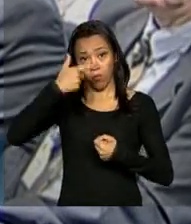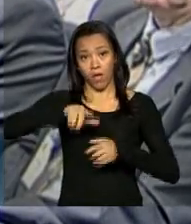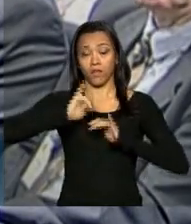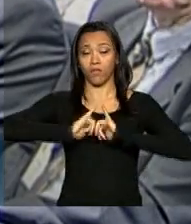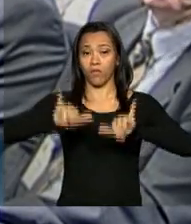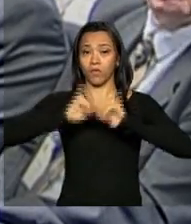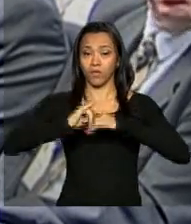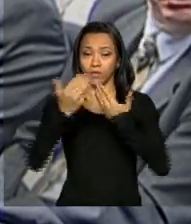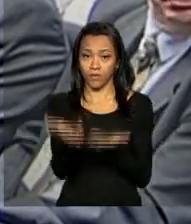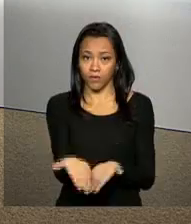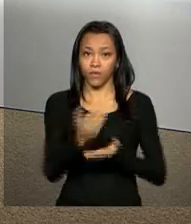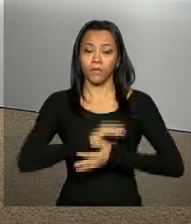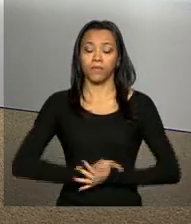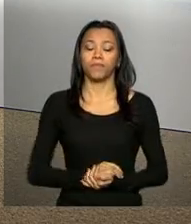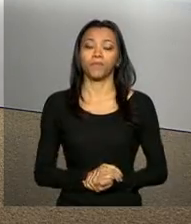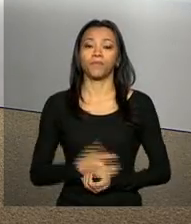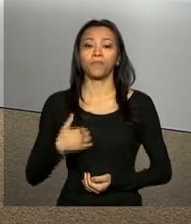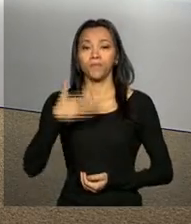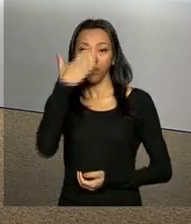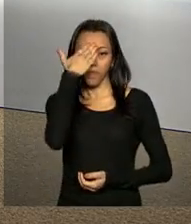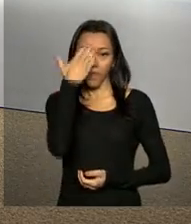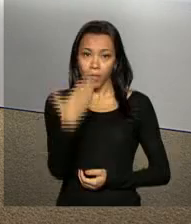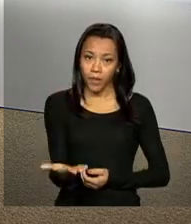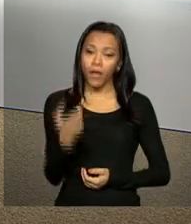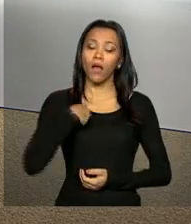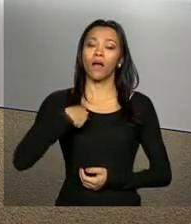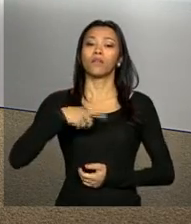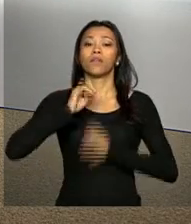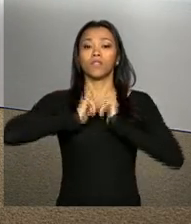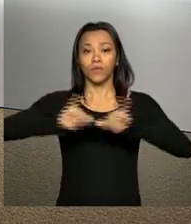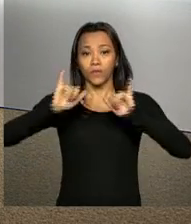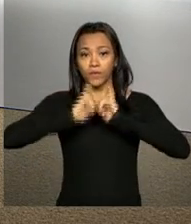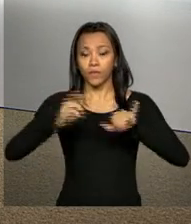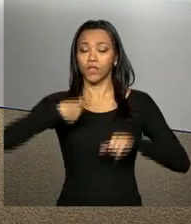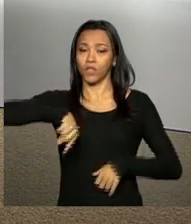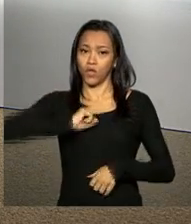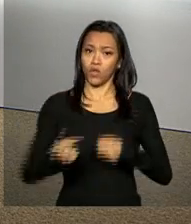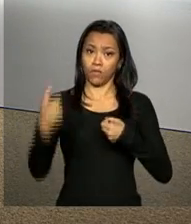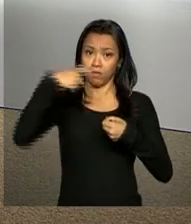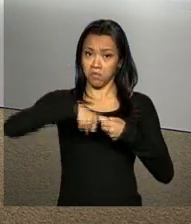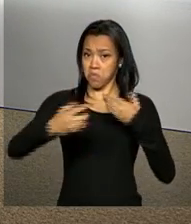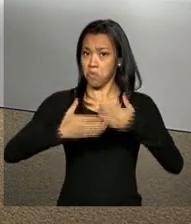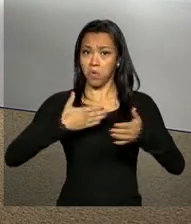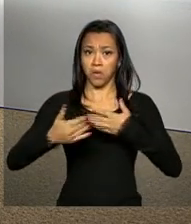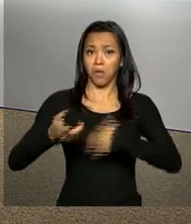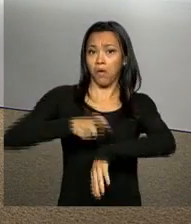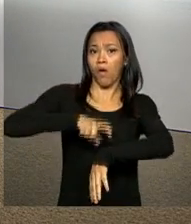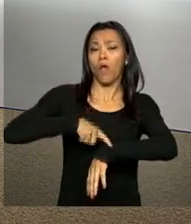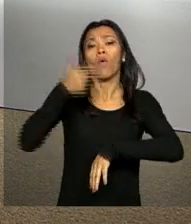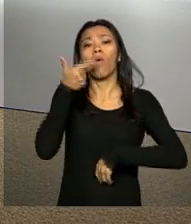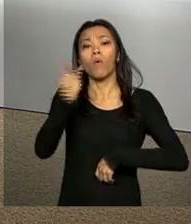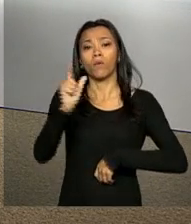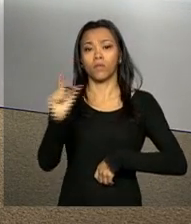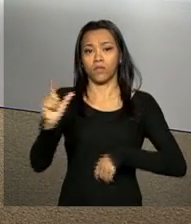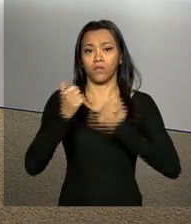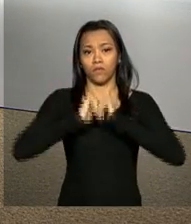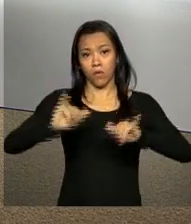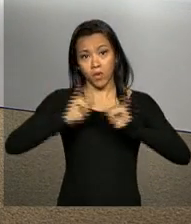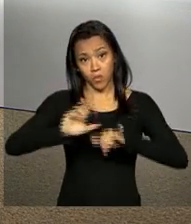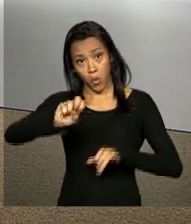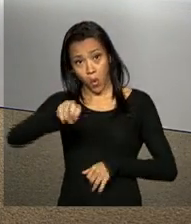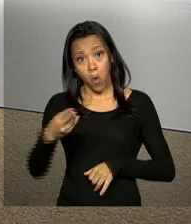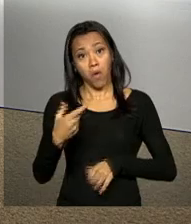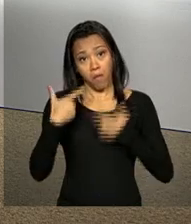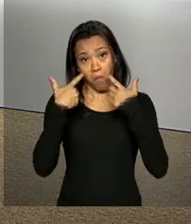informações. Daniele. Obrigada, Ana Gabriela, pelas informações e nós voltamos a qualquer momento com outras informações ou com